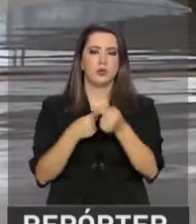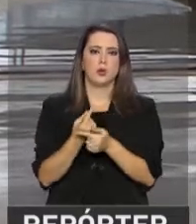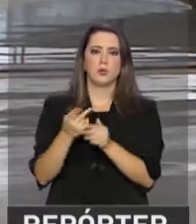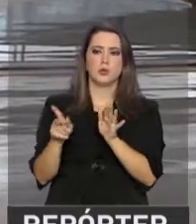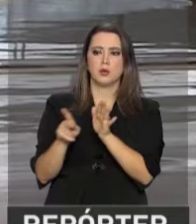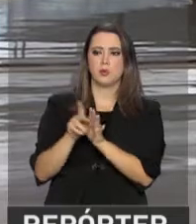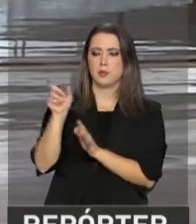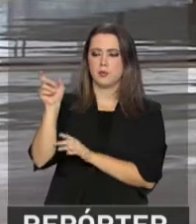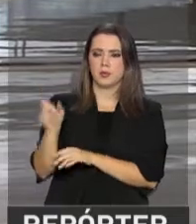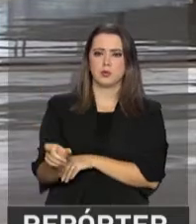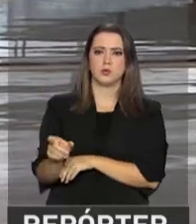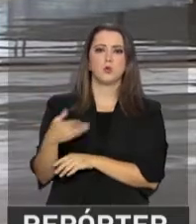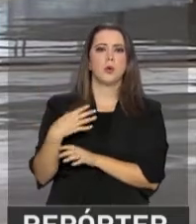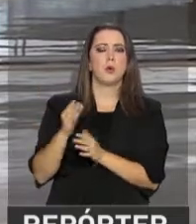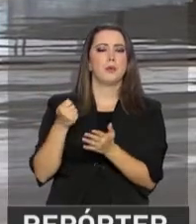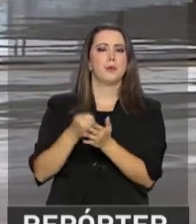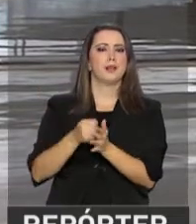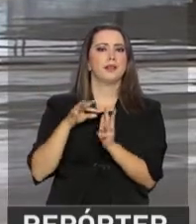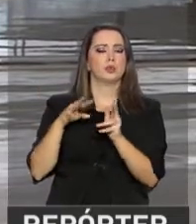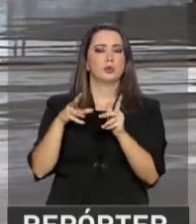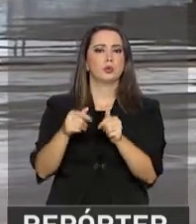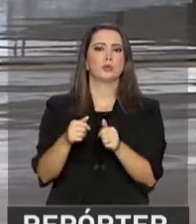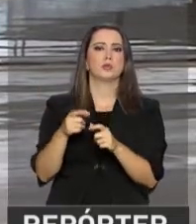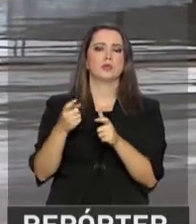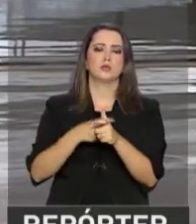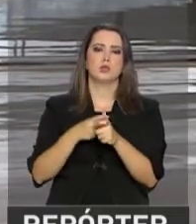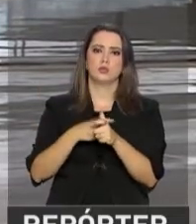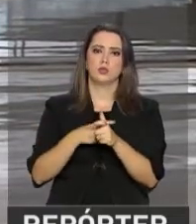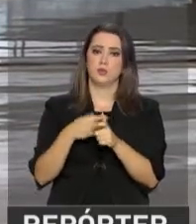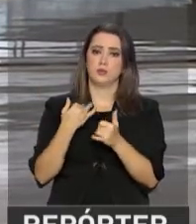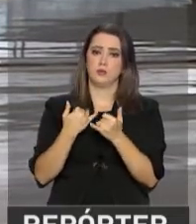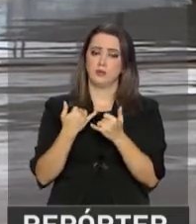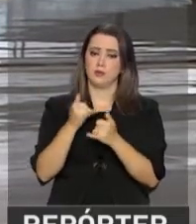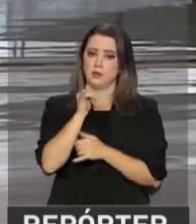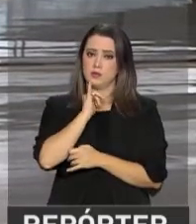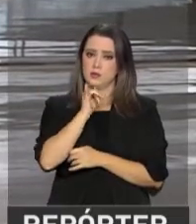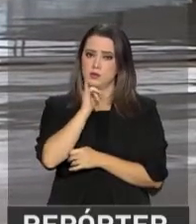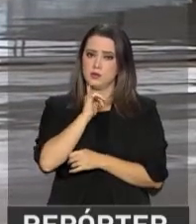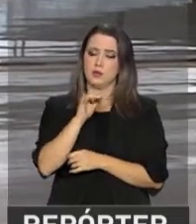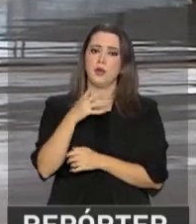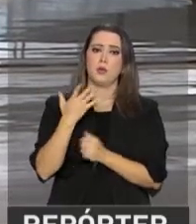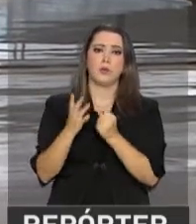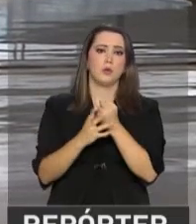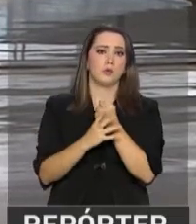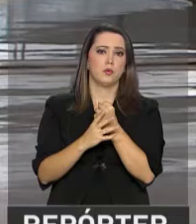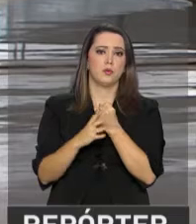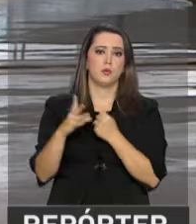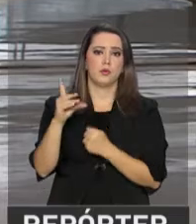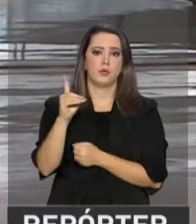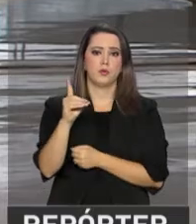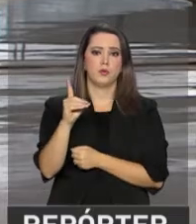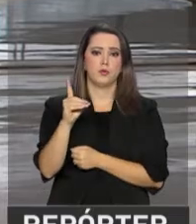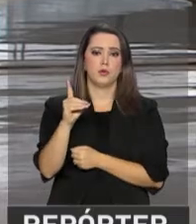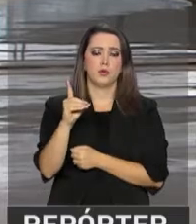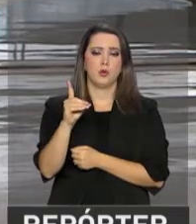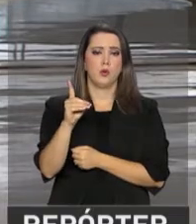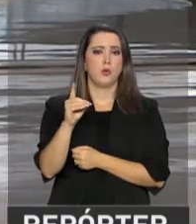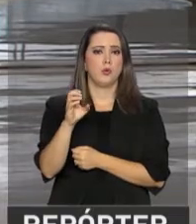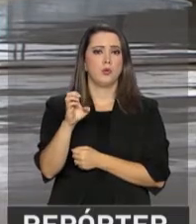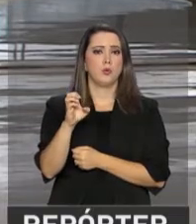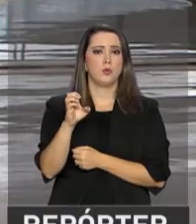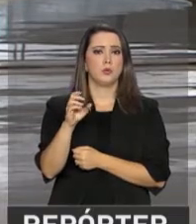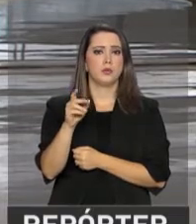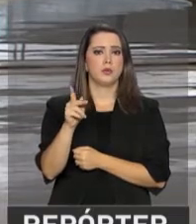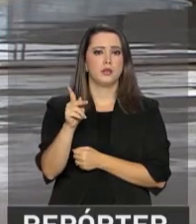proprietário do veículo quitar todos os débitos junto ao órgão por exemplo como o seguro obrigatório do dpvat de acordo com a